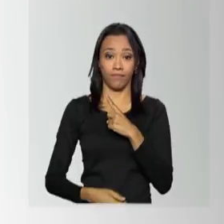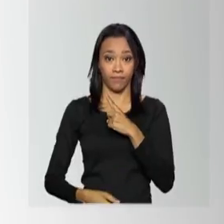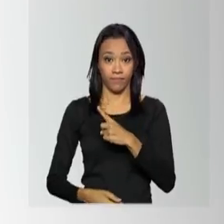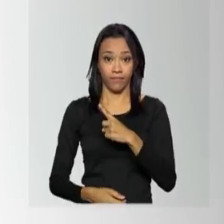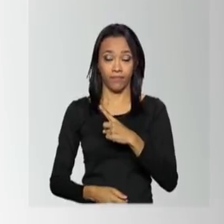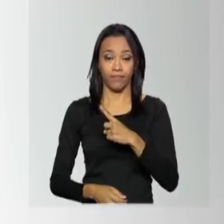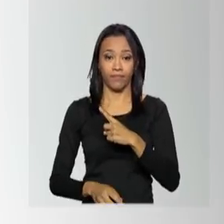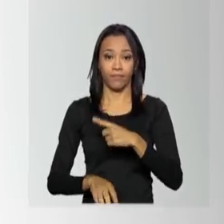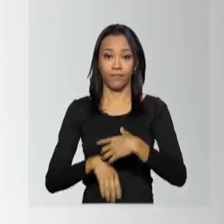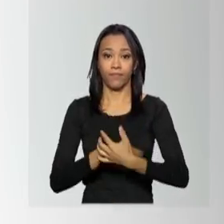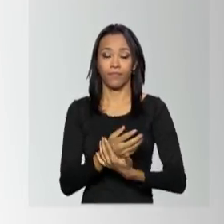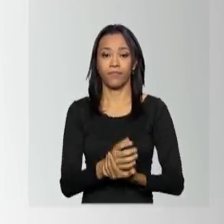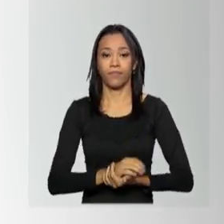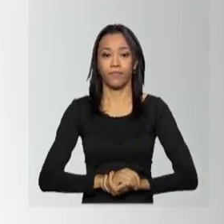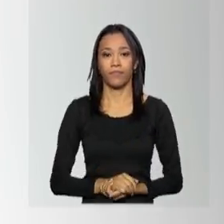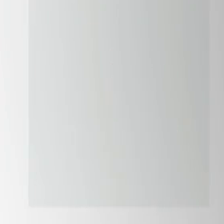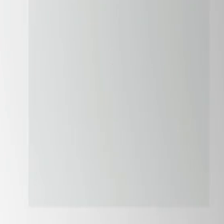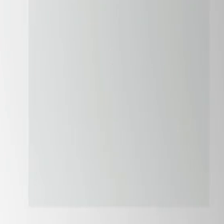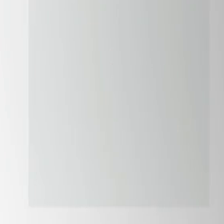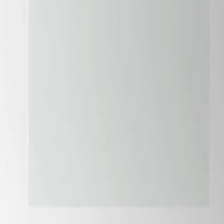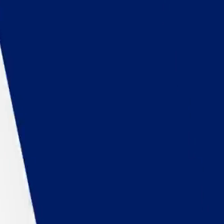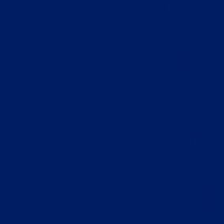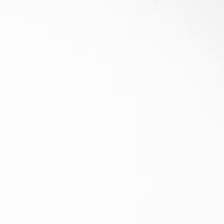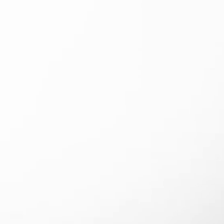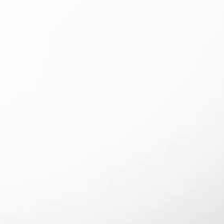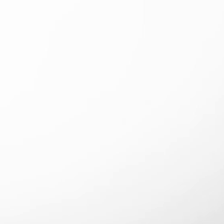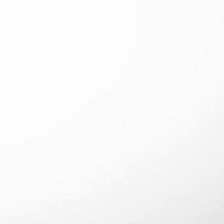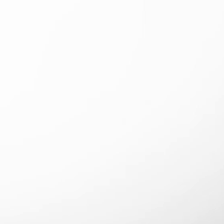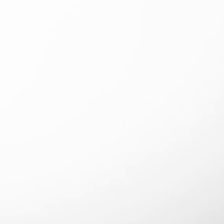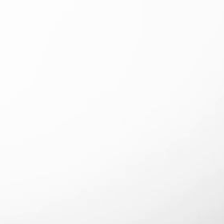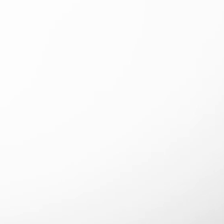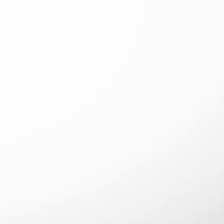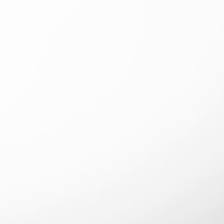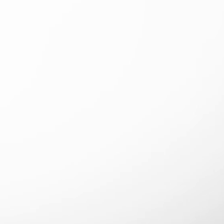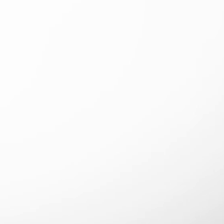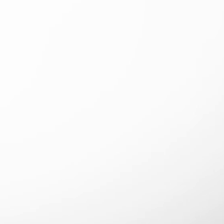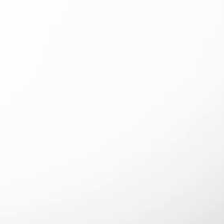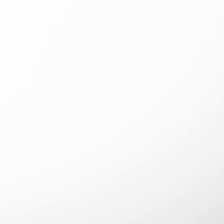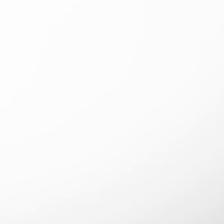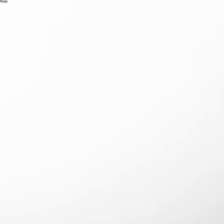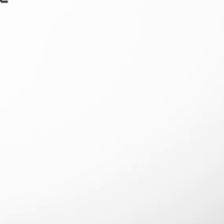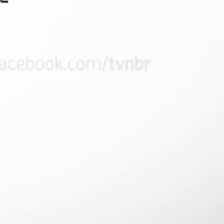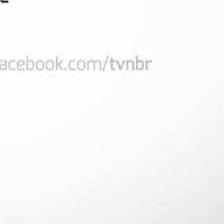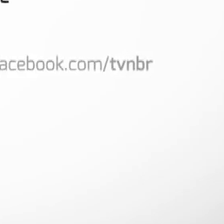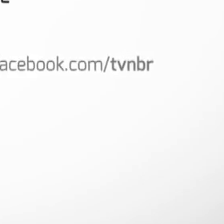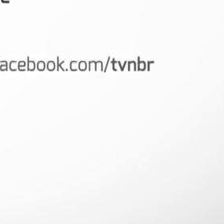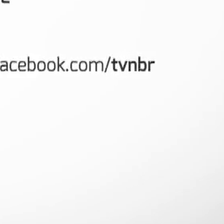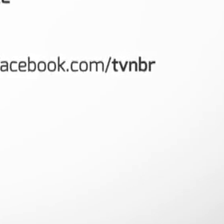www.cnpq.br.